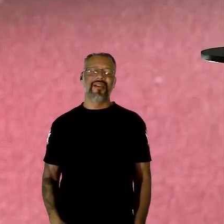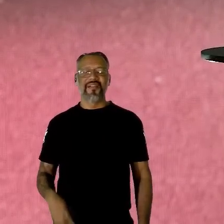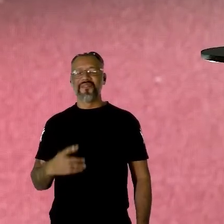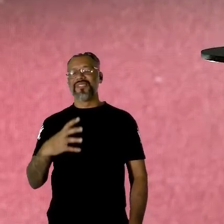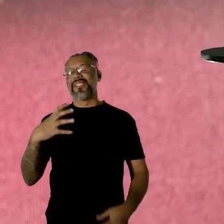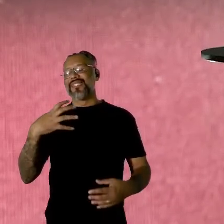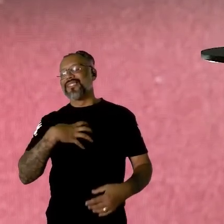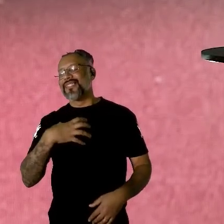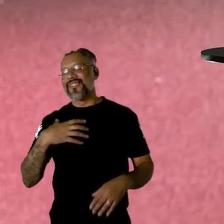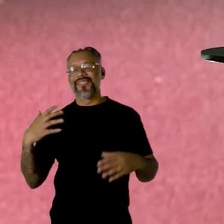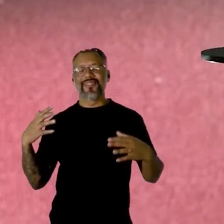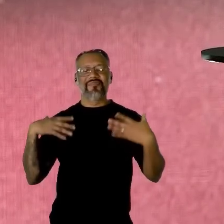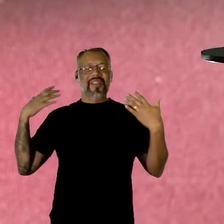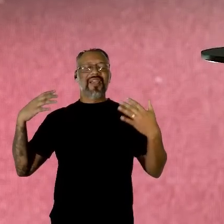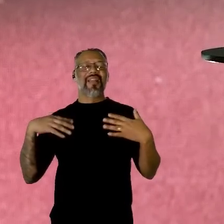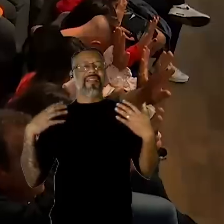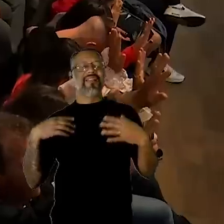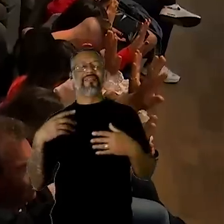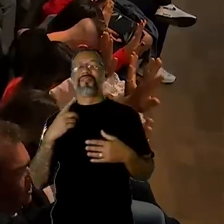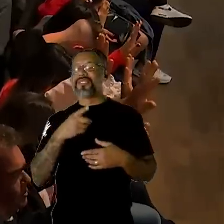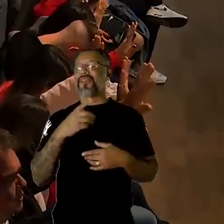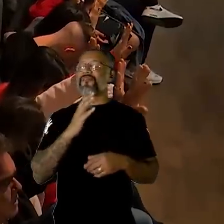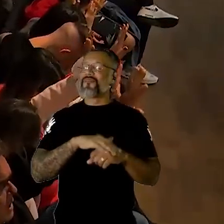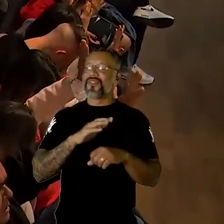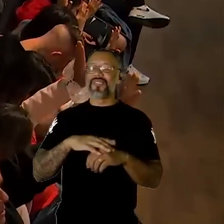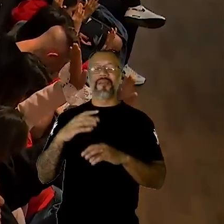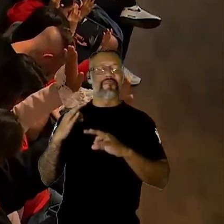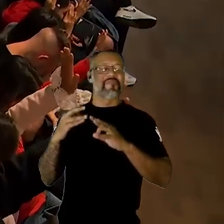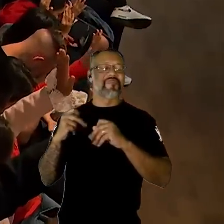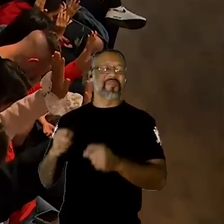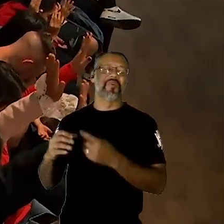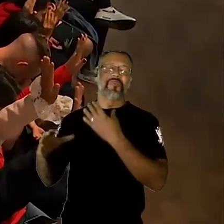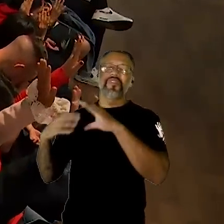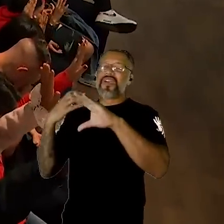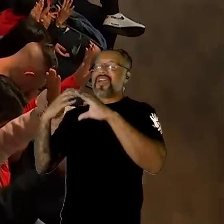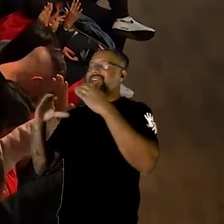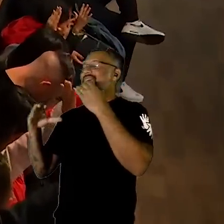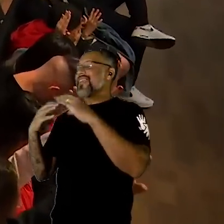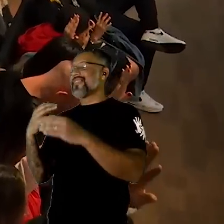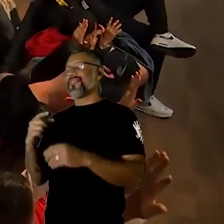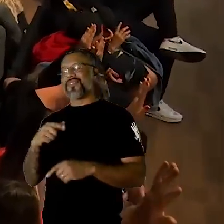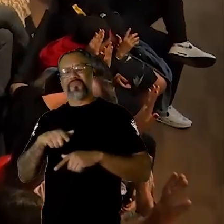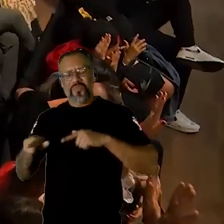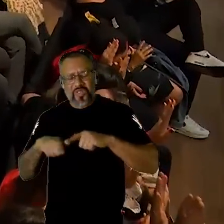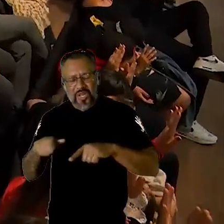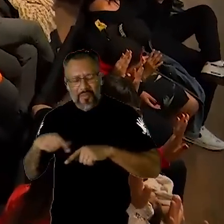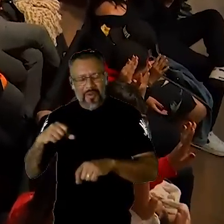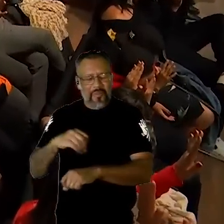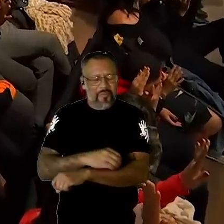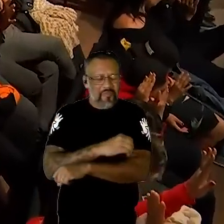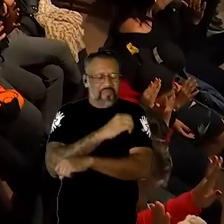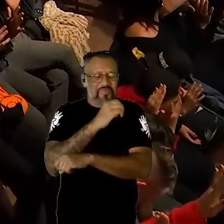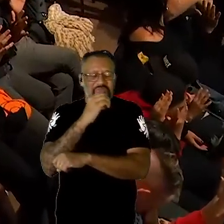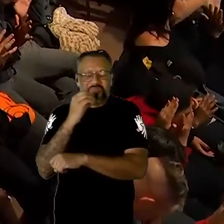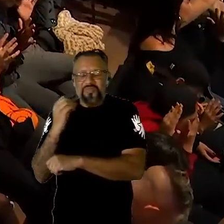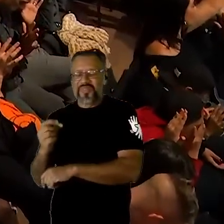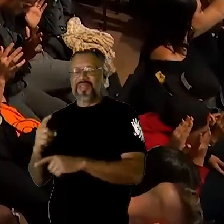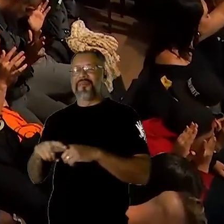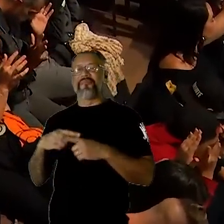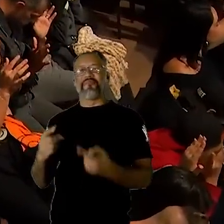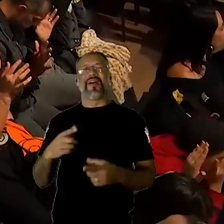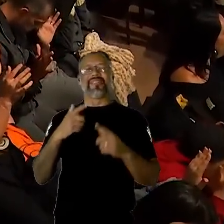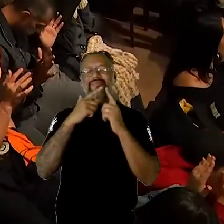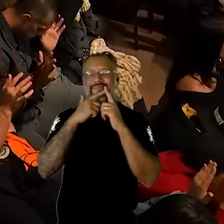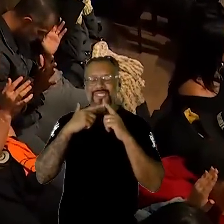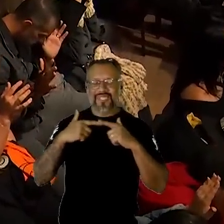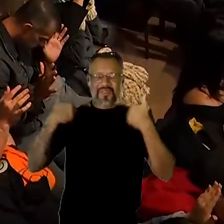vai trazer leveza vai chegar em casa do trabalho trabalhou o dia inteiro tá suado cansado mas tá sorrindo sabe